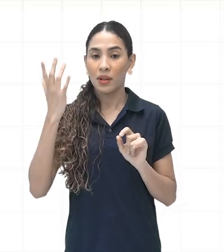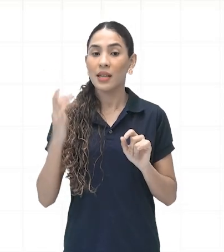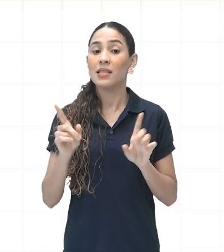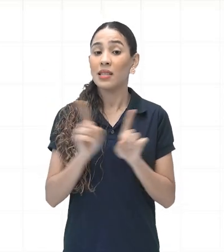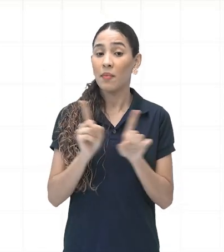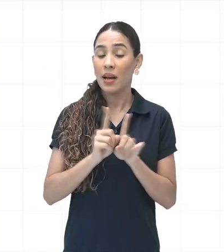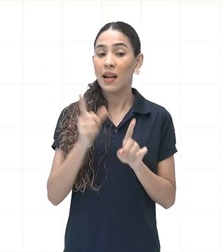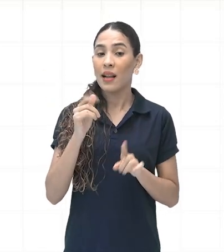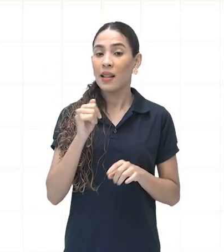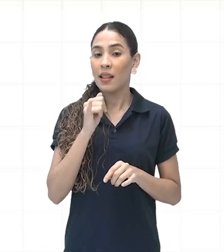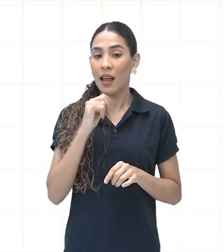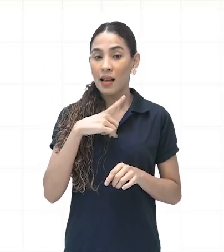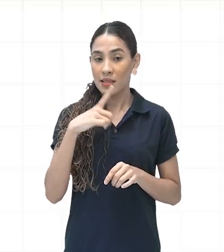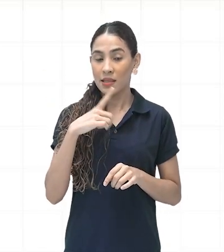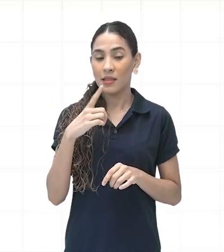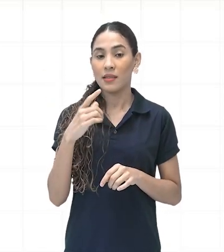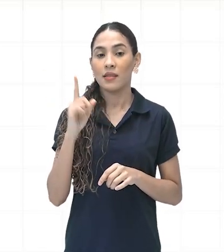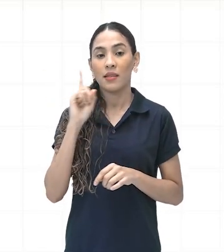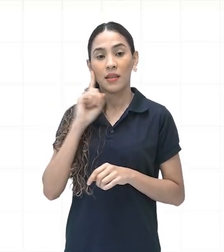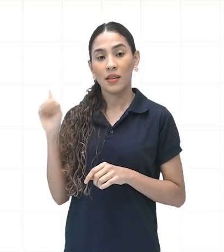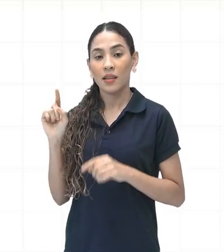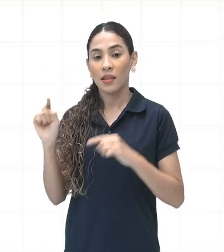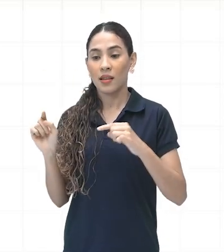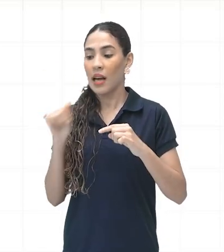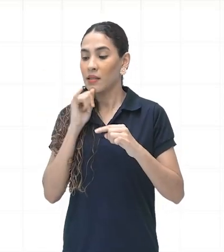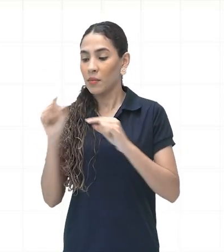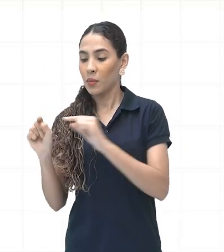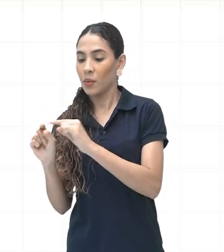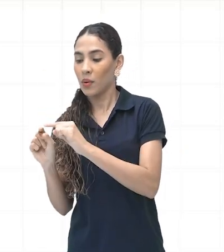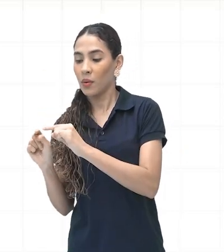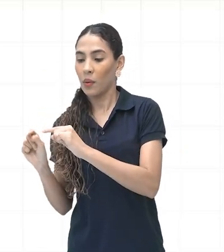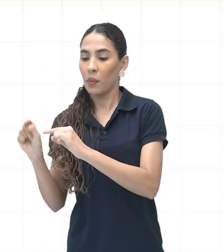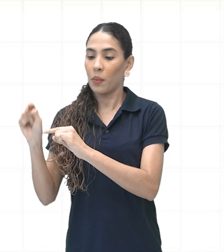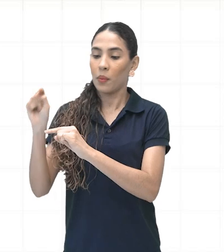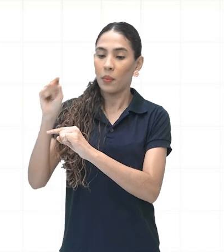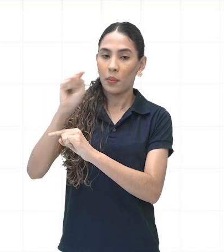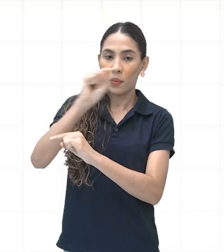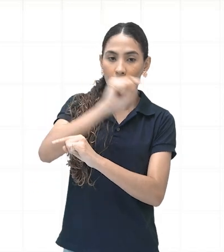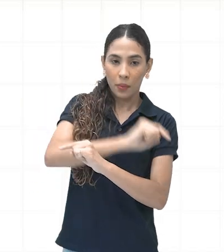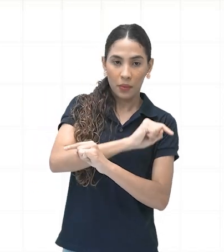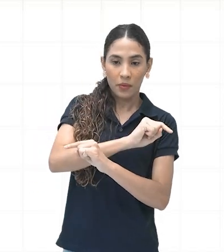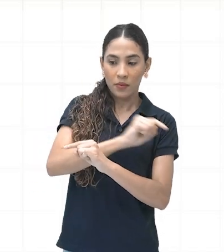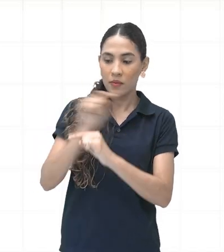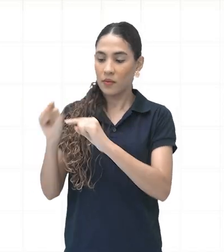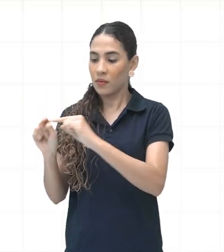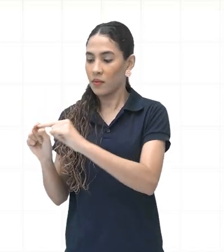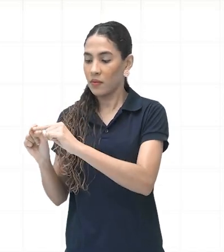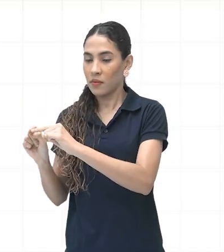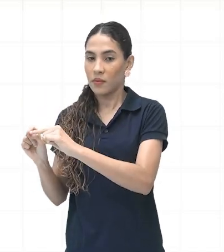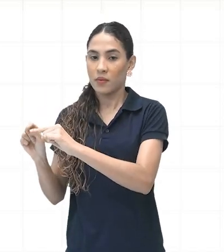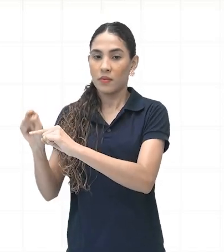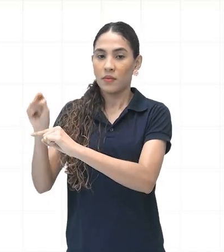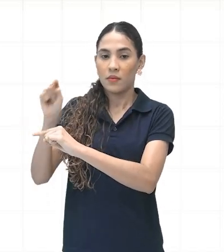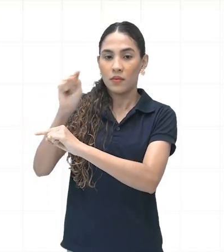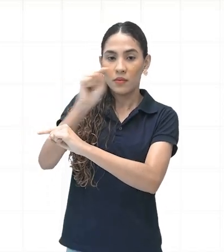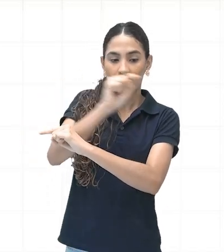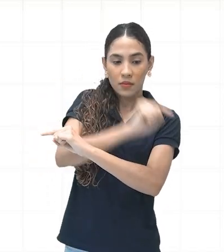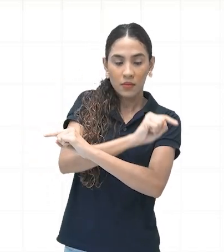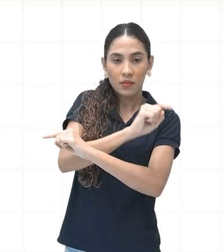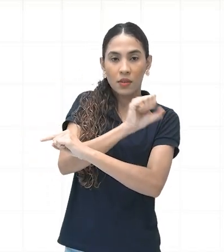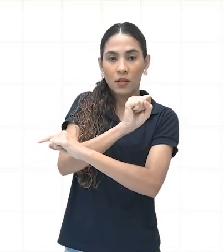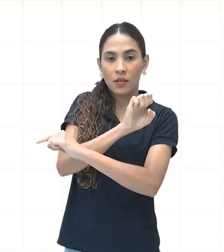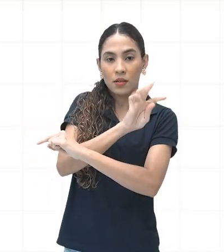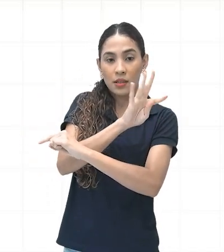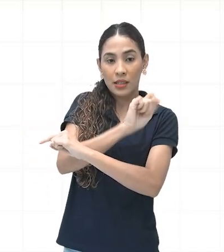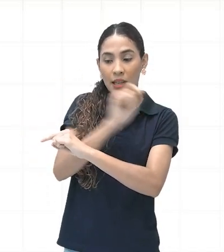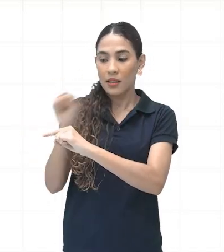aqui esta seta. Esta seta está vindo ali da direita para a esquerda, né? O sentido dela aí é